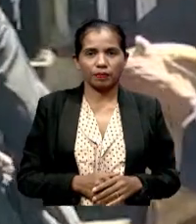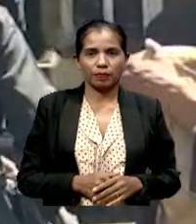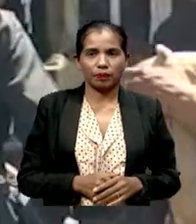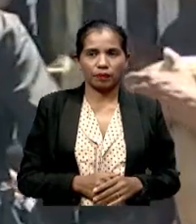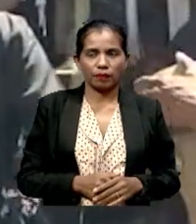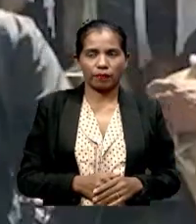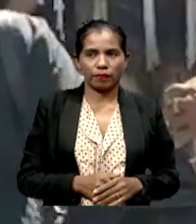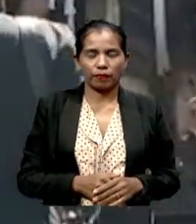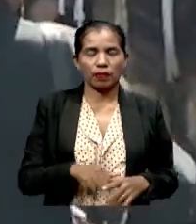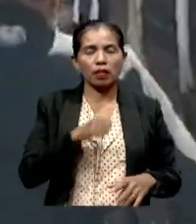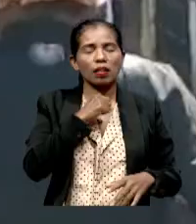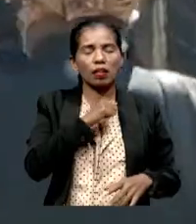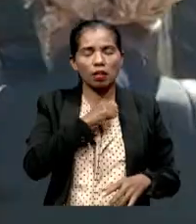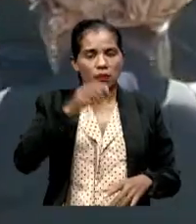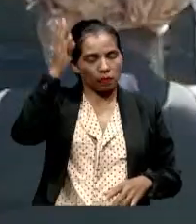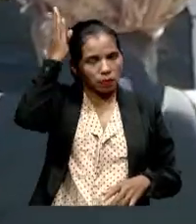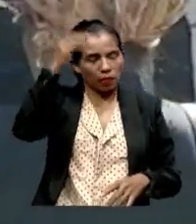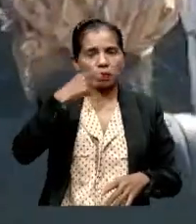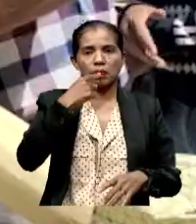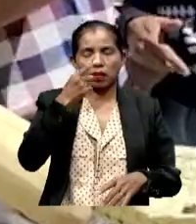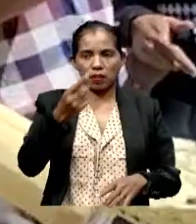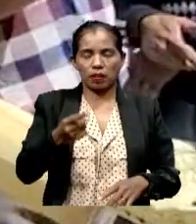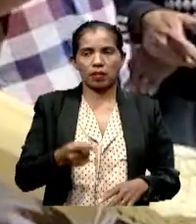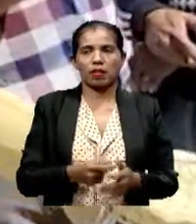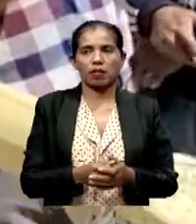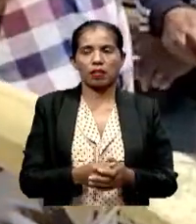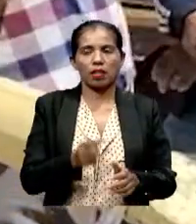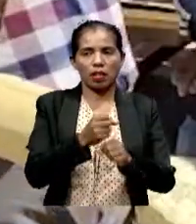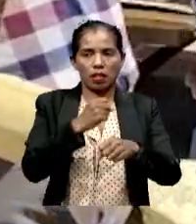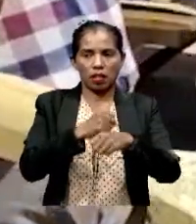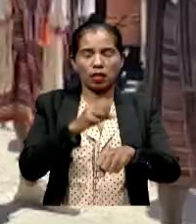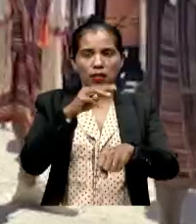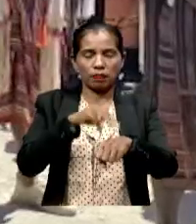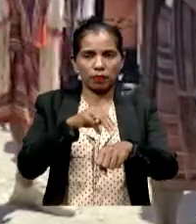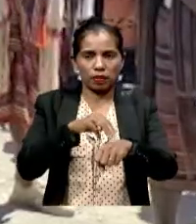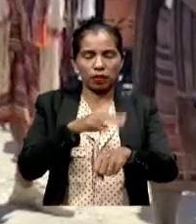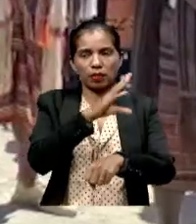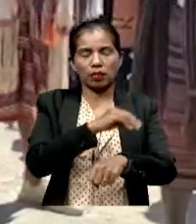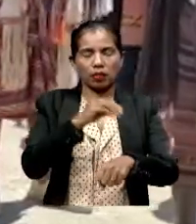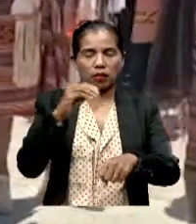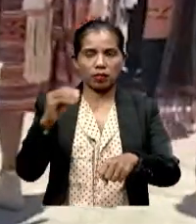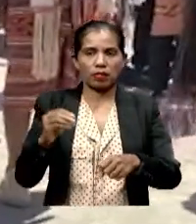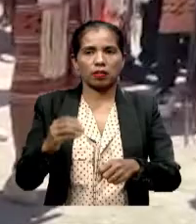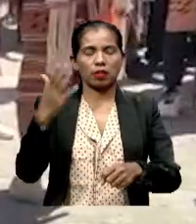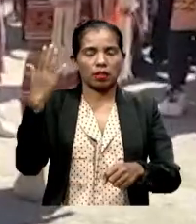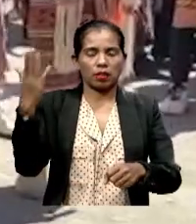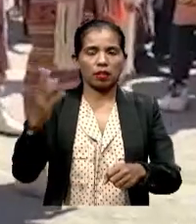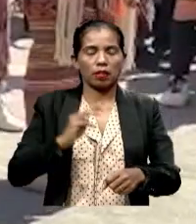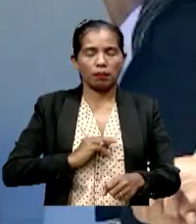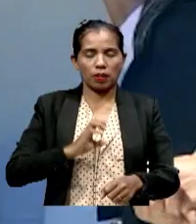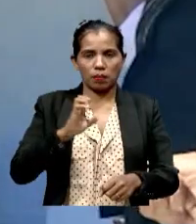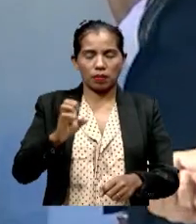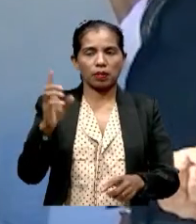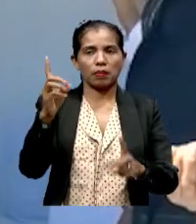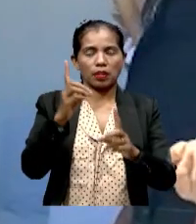Don Virgilio do Carmo da Silva SDB Hateten ke staune hafuin presidi misa padroeira paroki Maculada Curação de Maria Mobisi badala